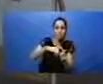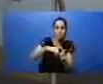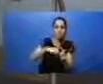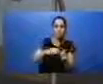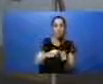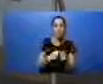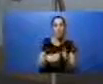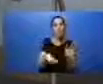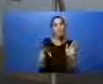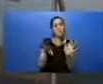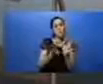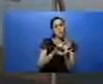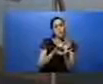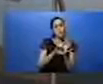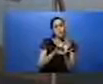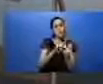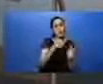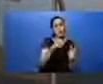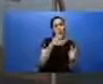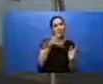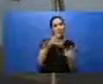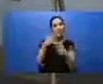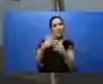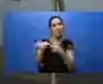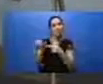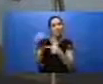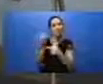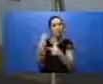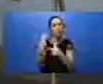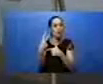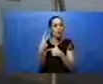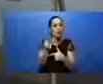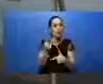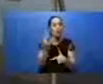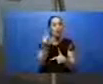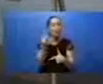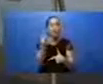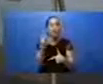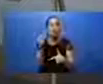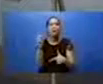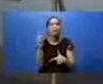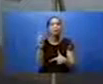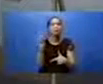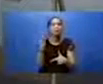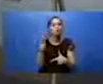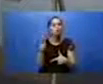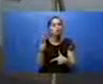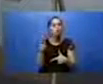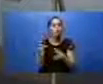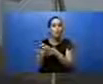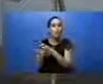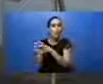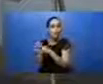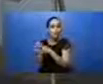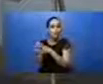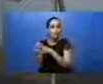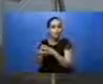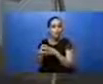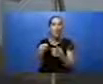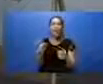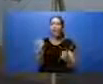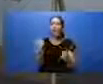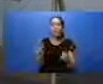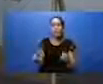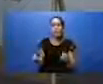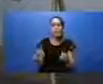usando 10 dividido por 2. Quantos dois, ou quantos grupos, ou